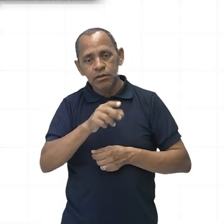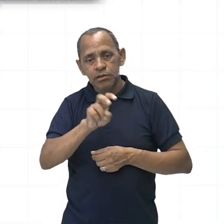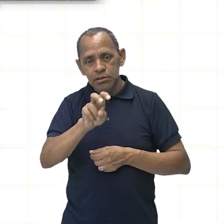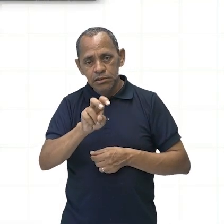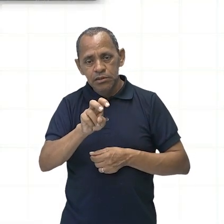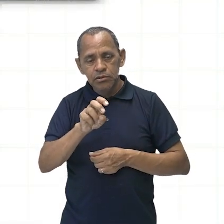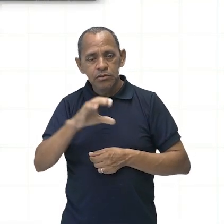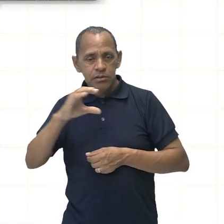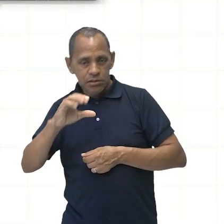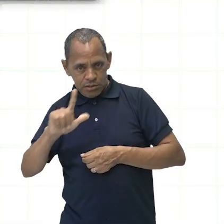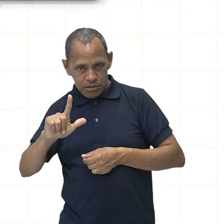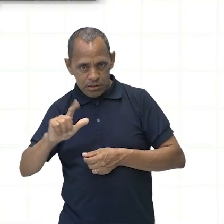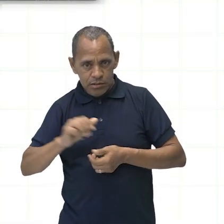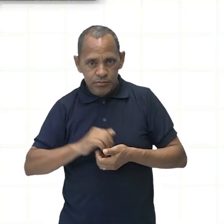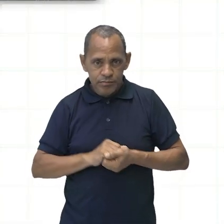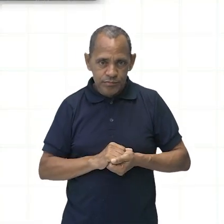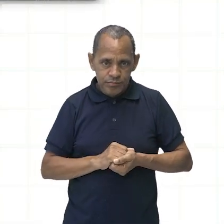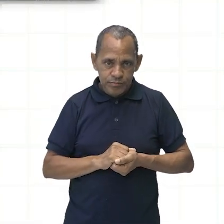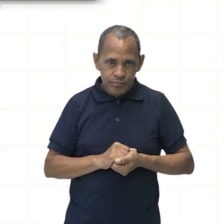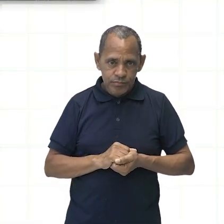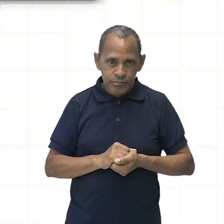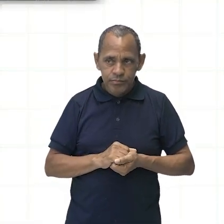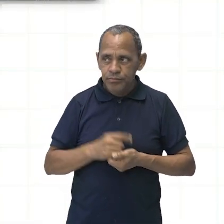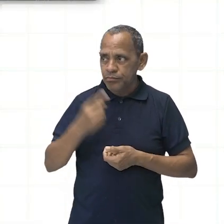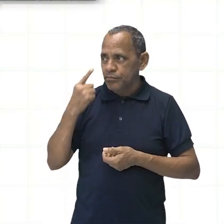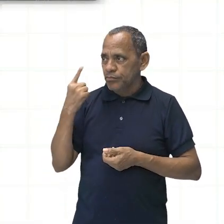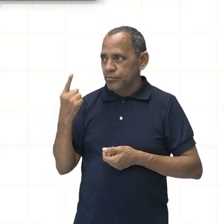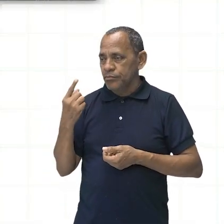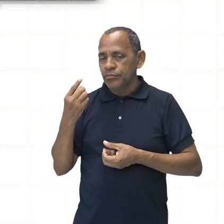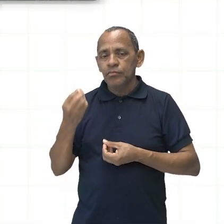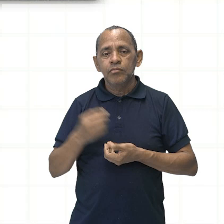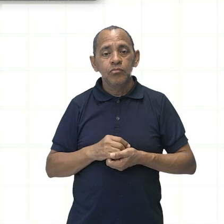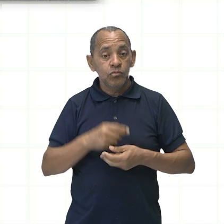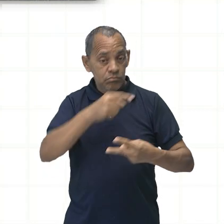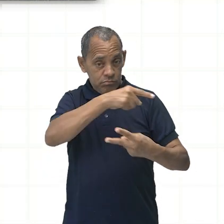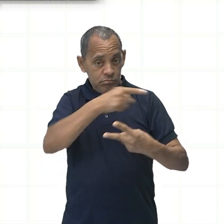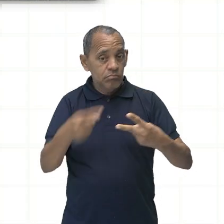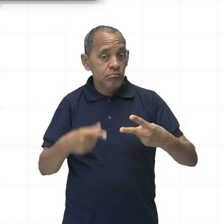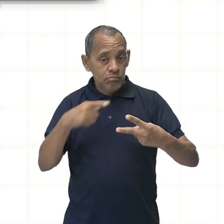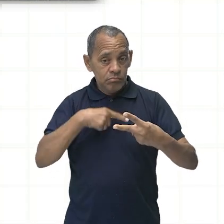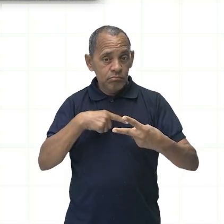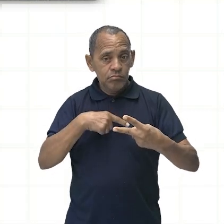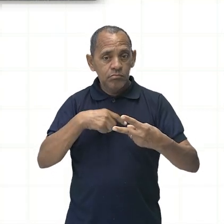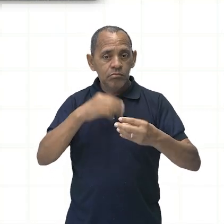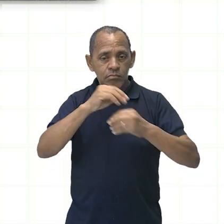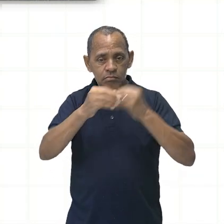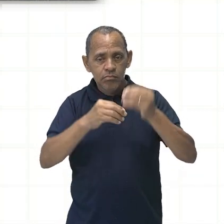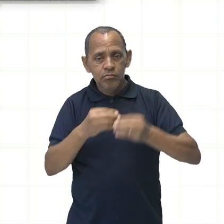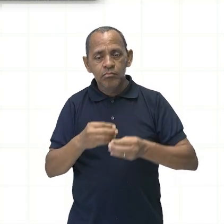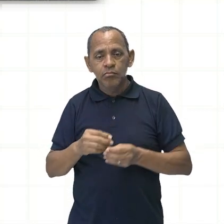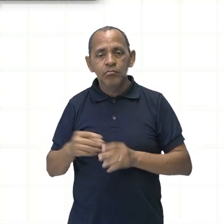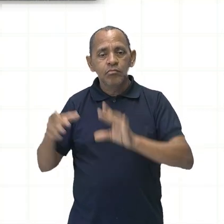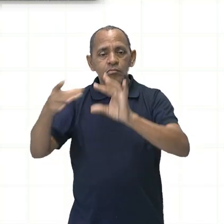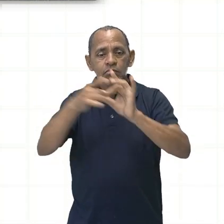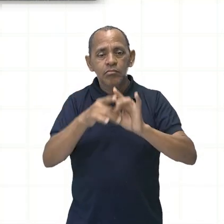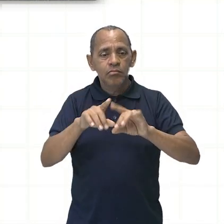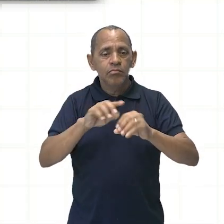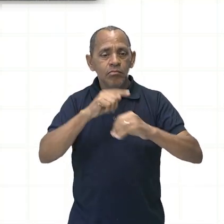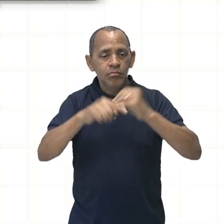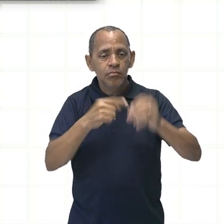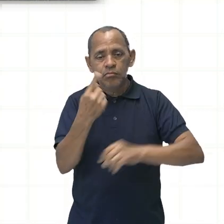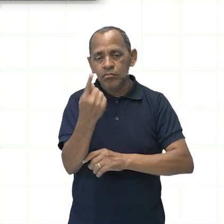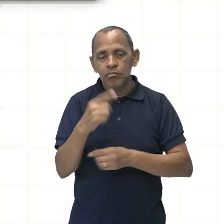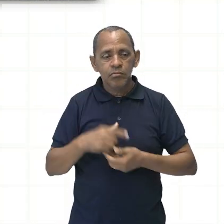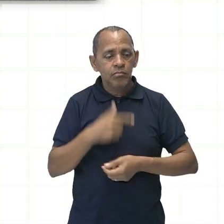35,5 do cloreto. Então, nós temos aí, como eles ambos são compostos, essa molécula, por um único átomo, nós